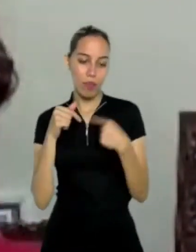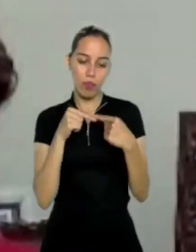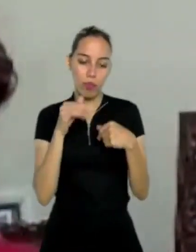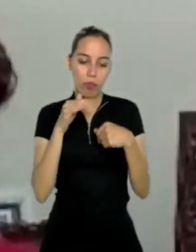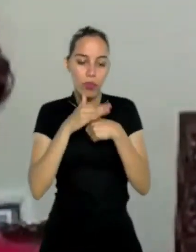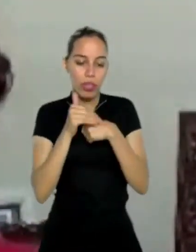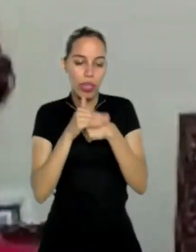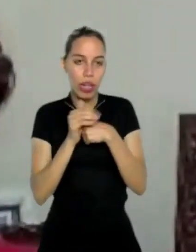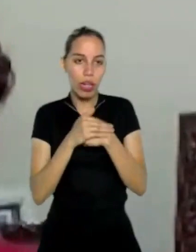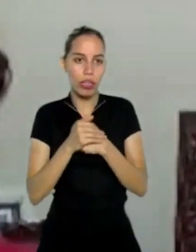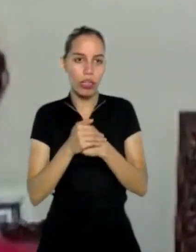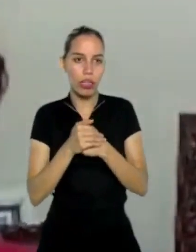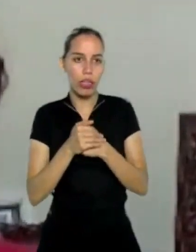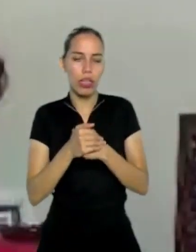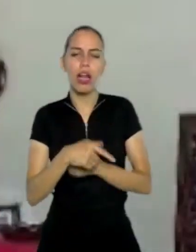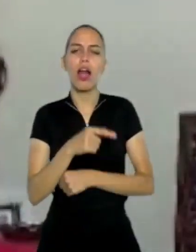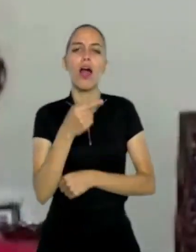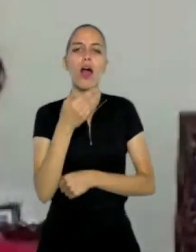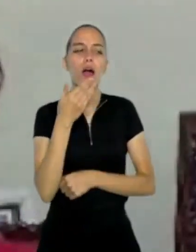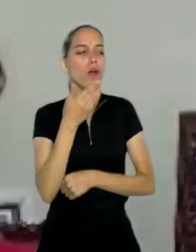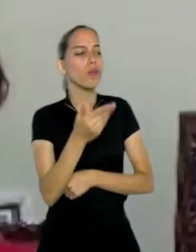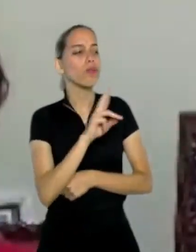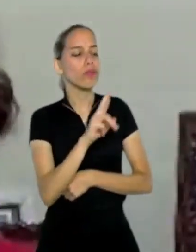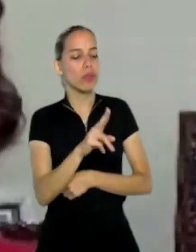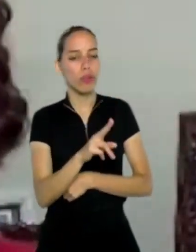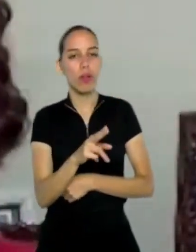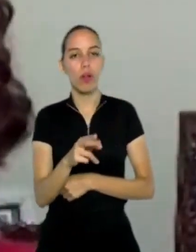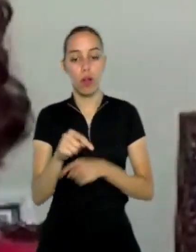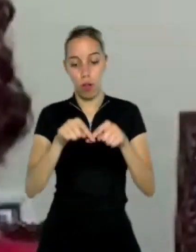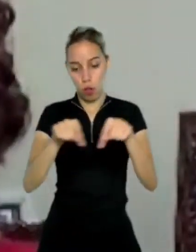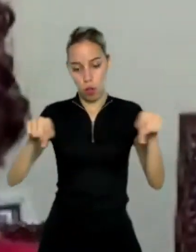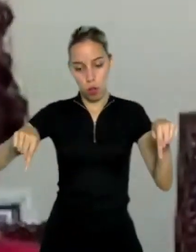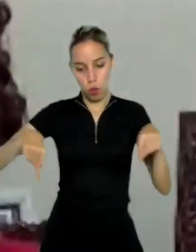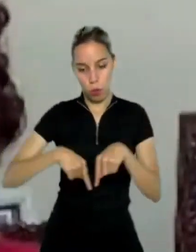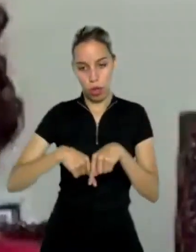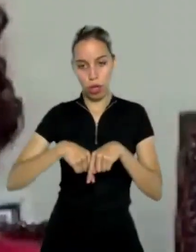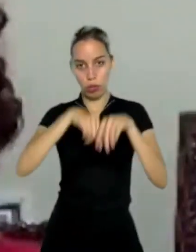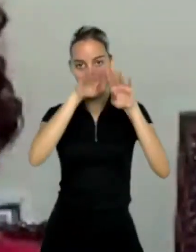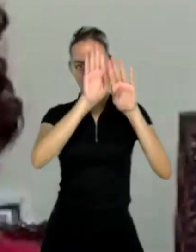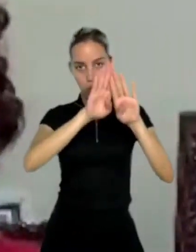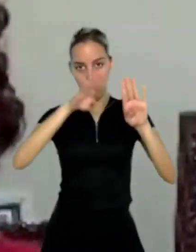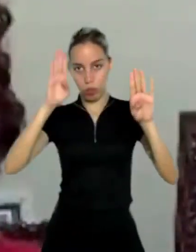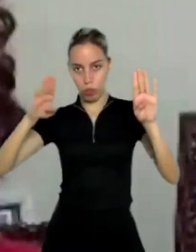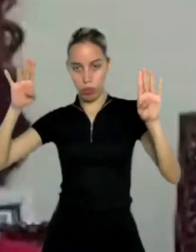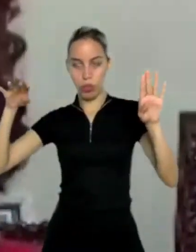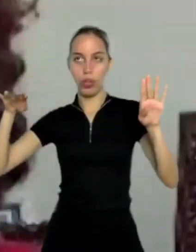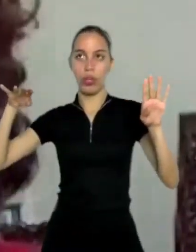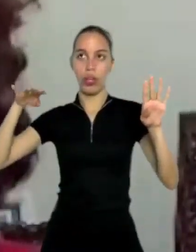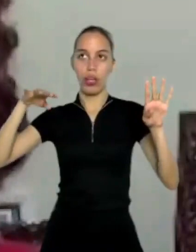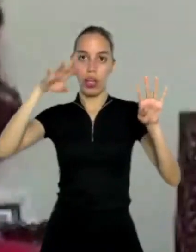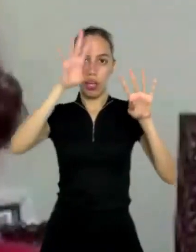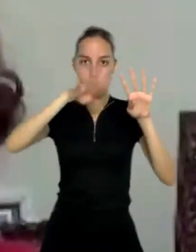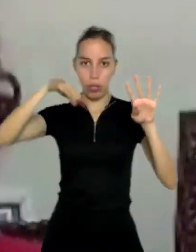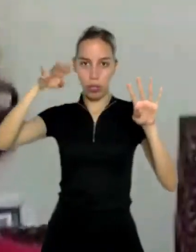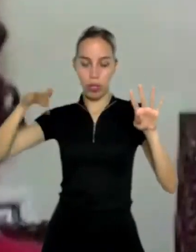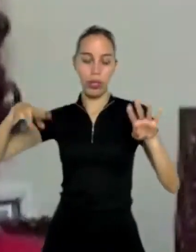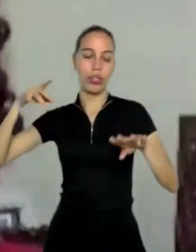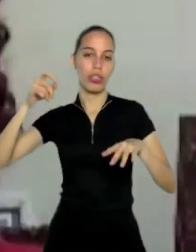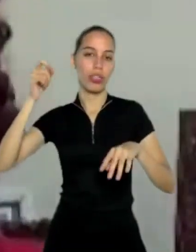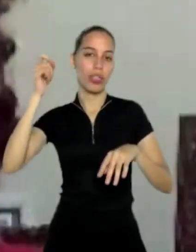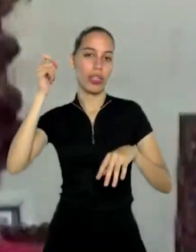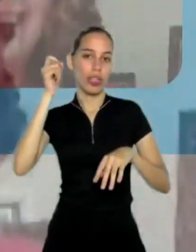esse? chama Um Quarto de Cortinas Azuis. Ah, o Eu, livro, eu- o título já é uma poesia, né? Pois é.